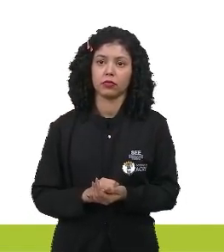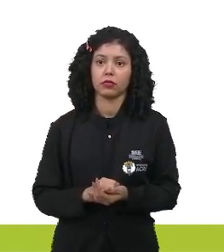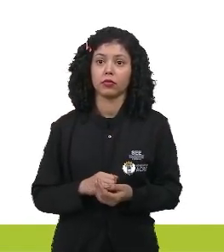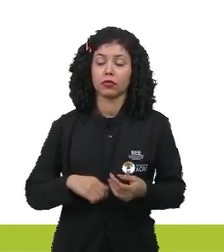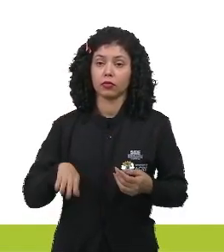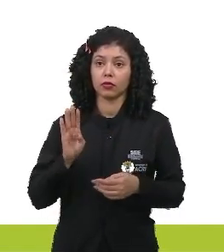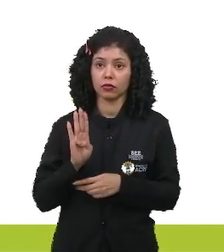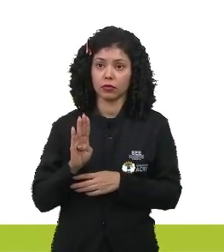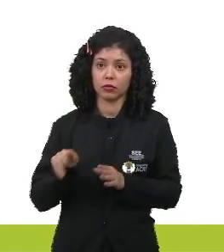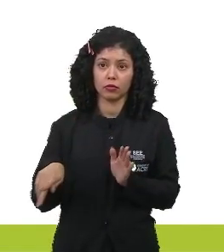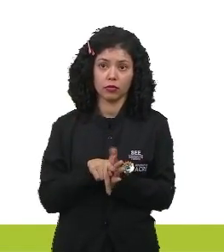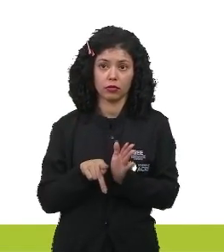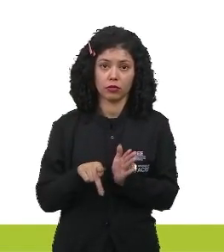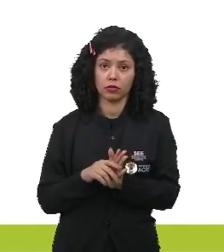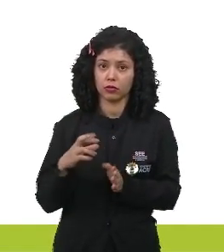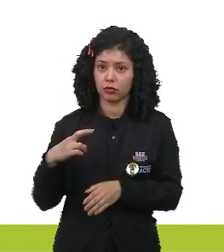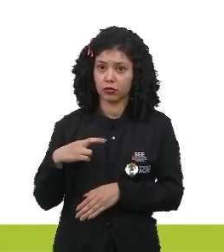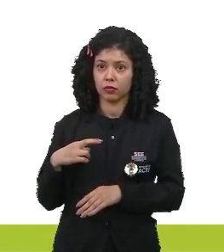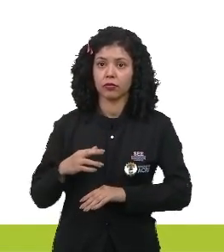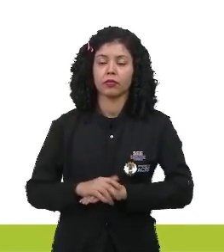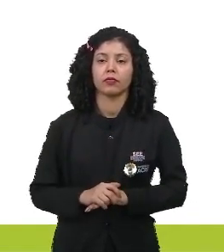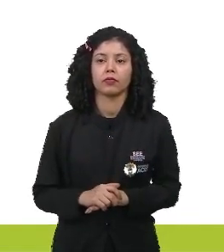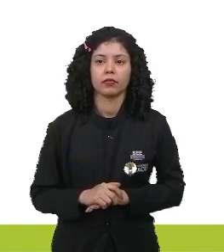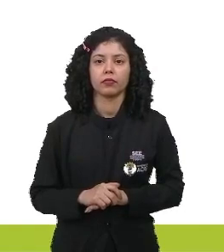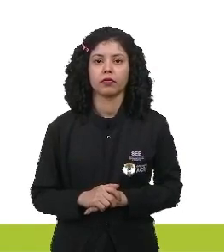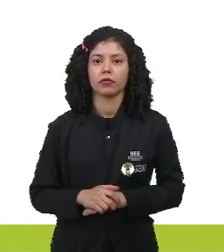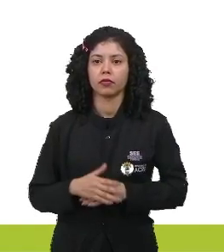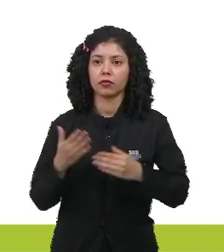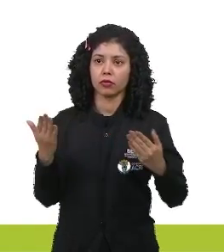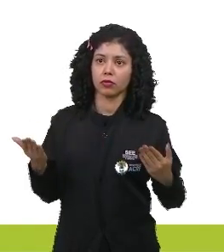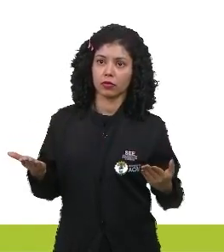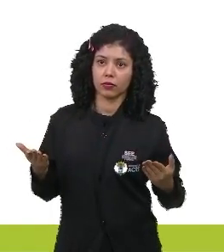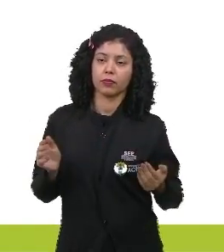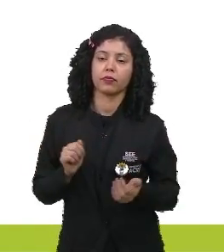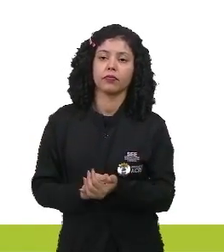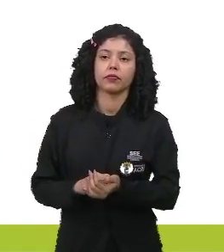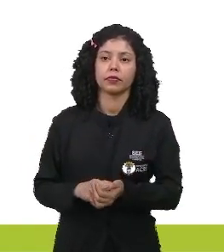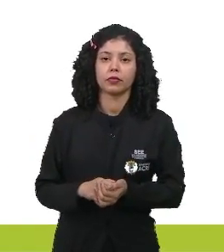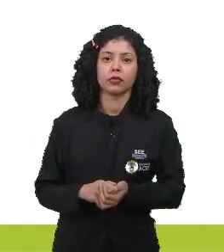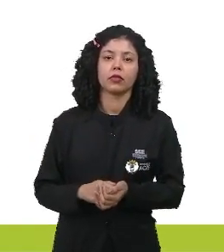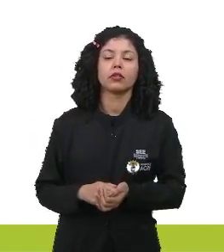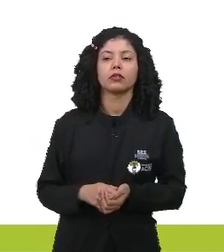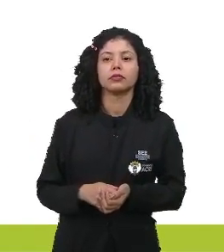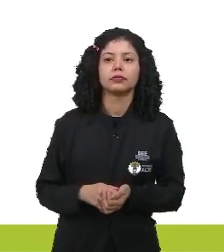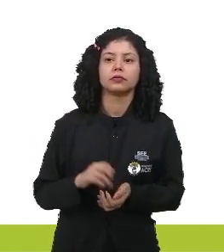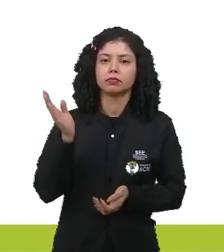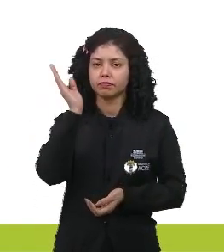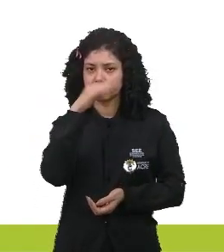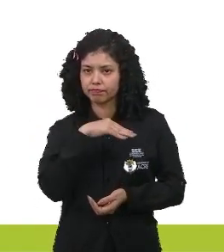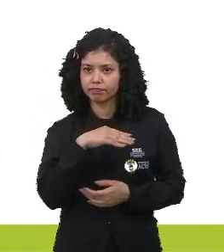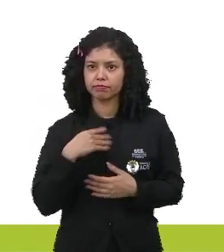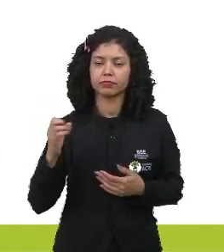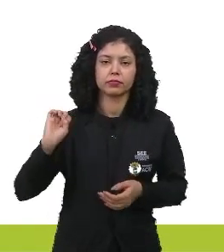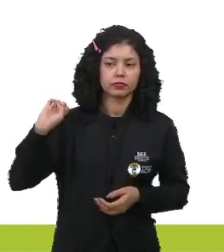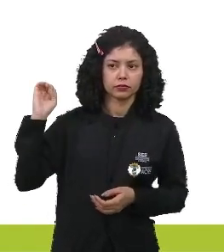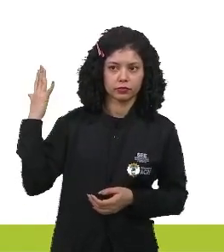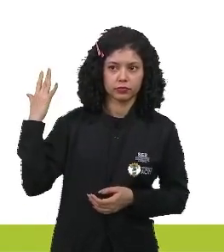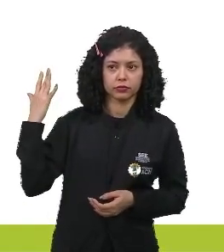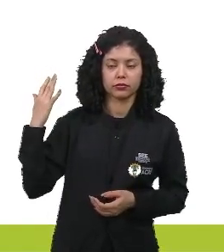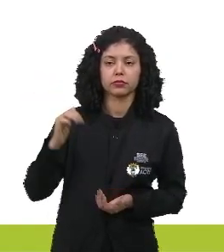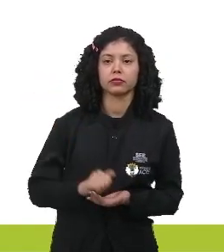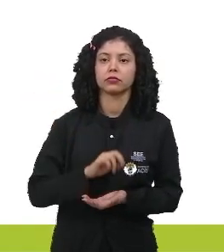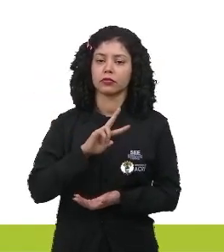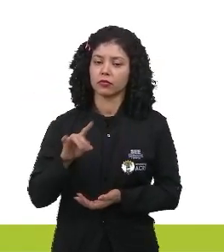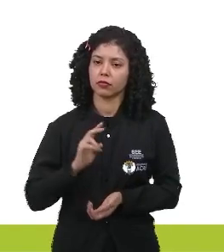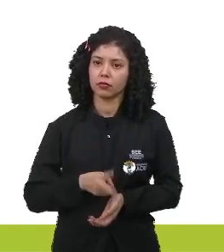b a propriedade privada então segundo russ a propriedade privada foi um mal que aconteceu e que